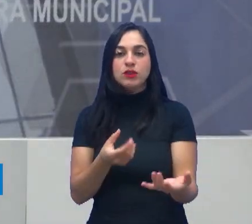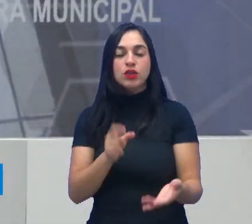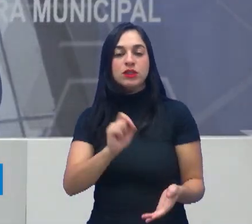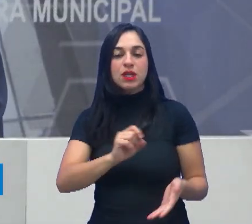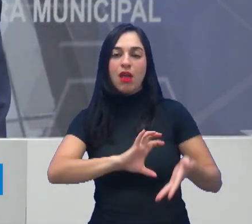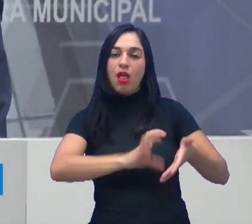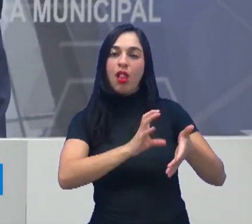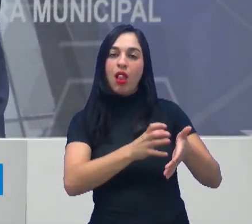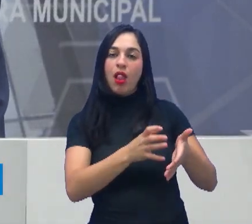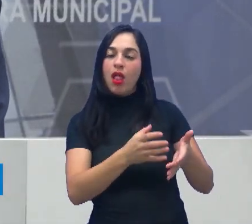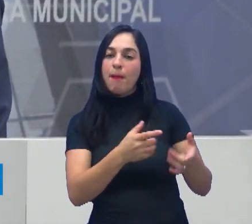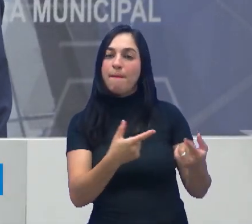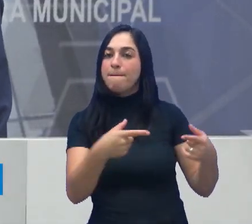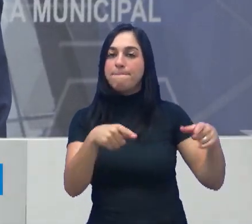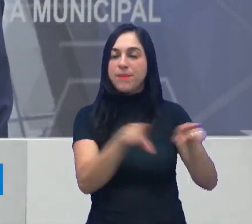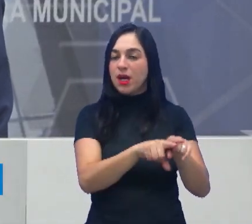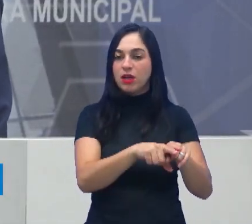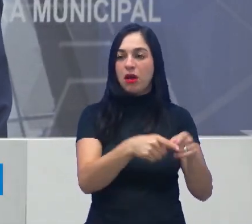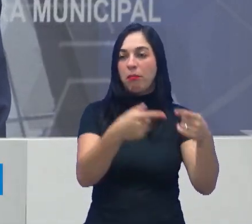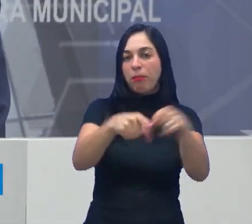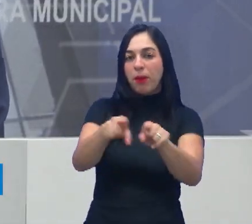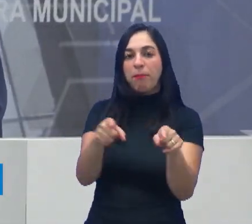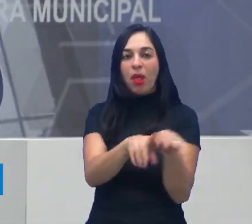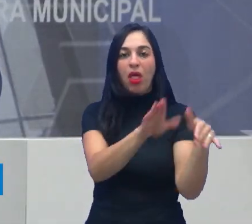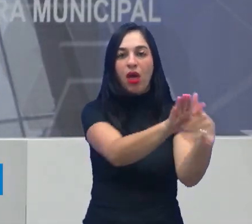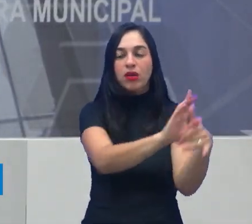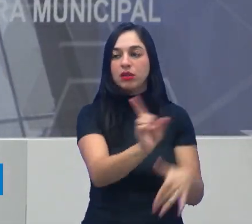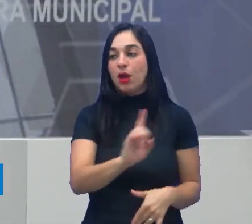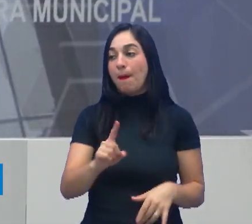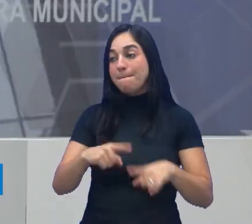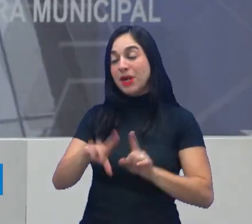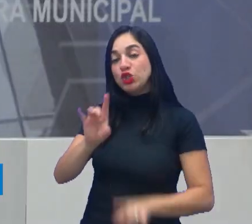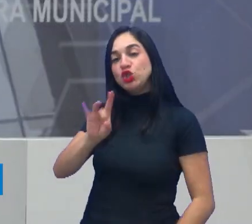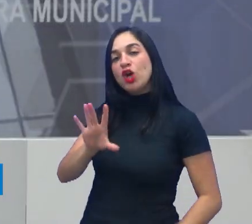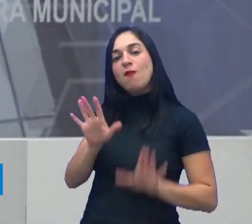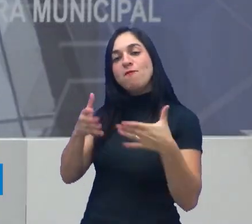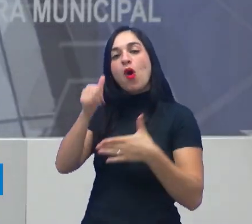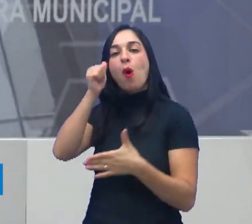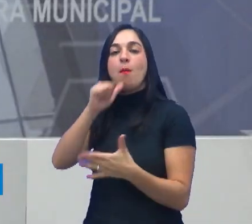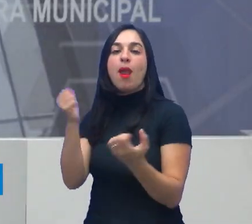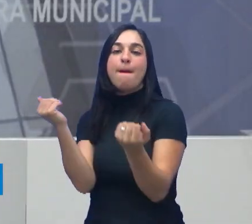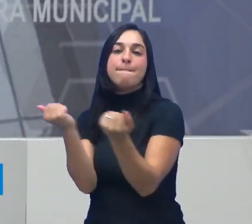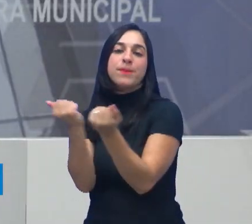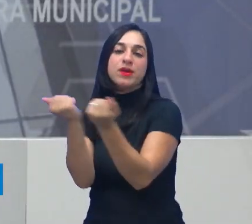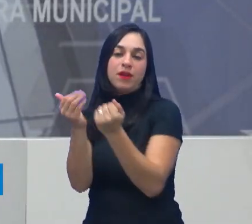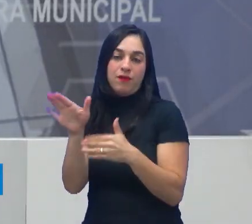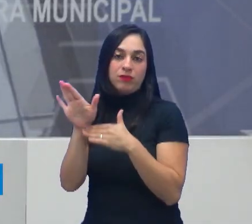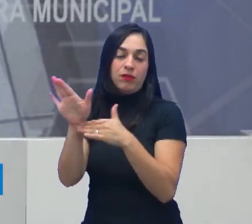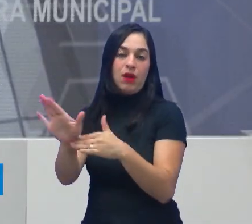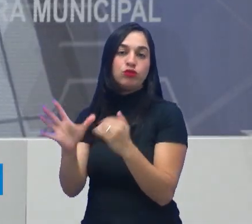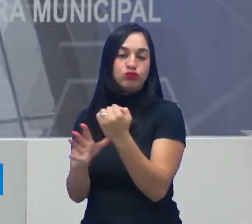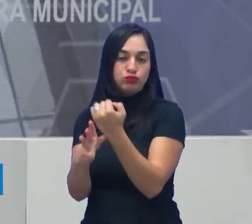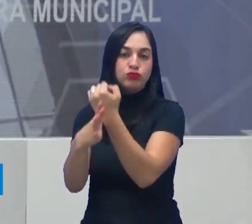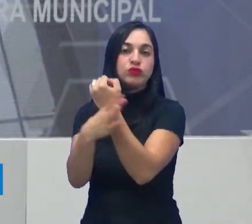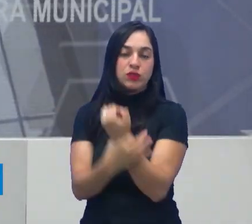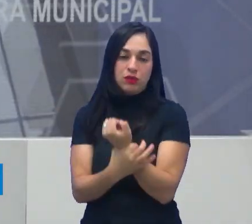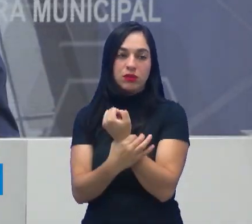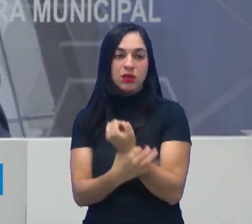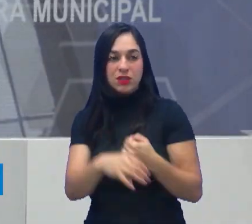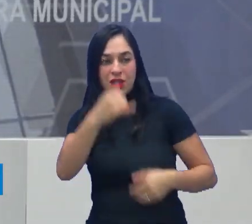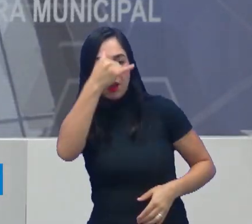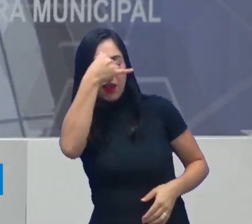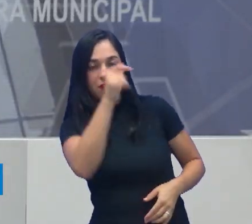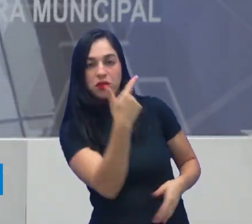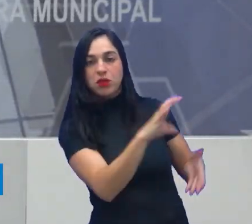política, faça e defenda as mulheres sem favorecer certas linhas de pensamento, linhas ideológicas, e